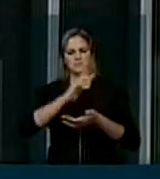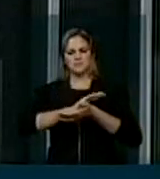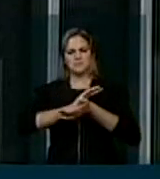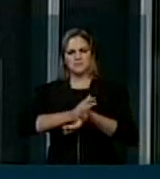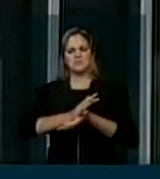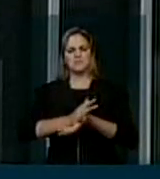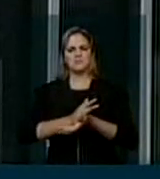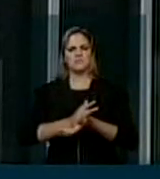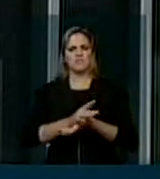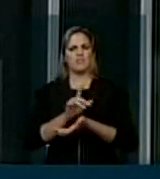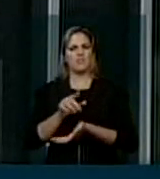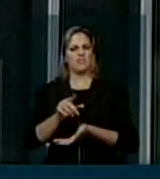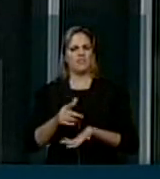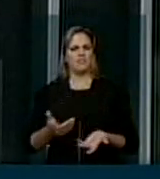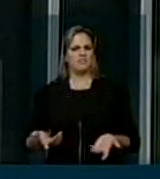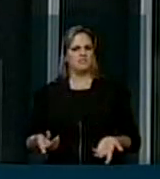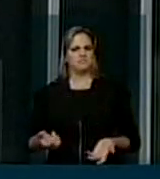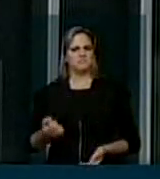subentendimento.